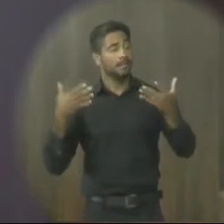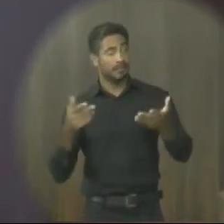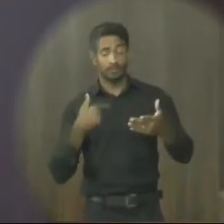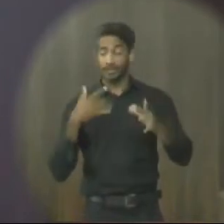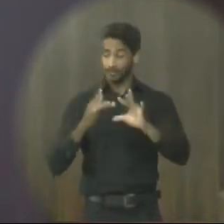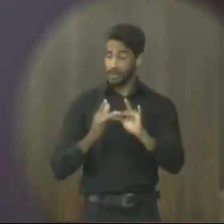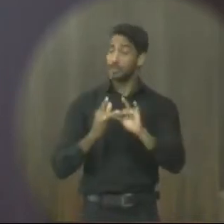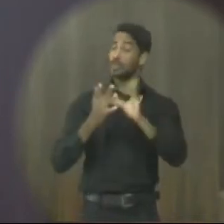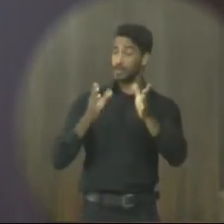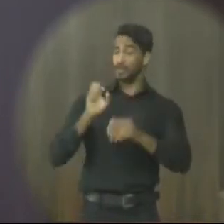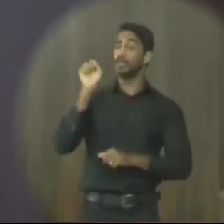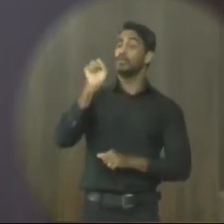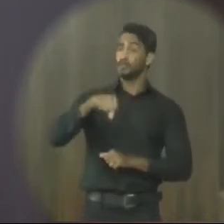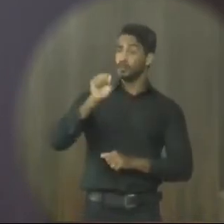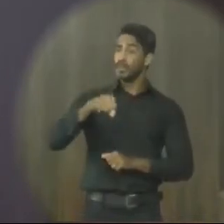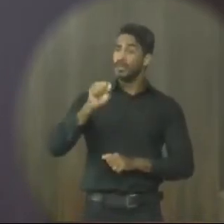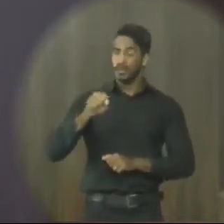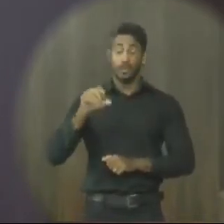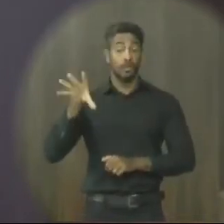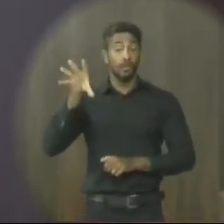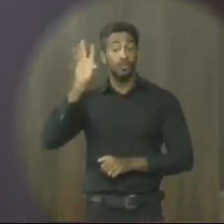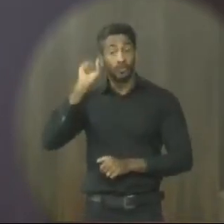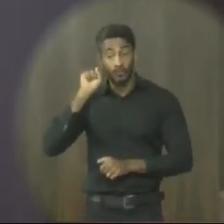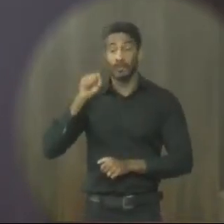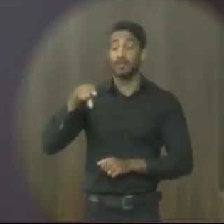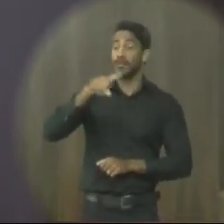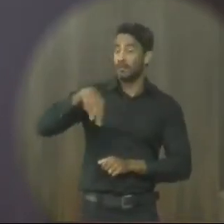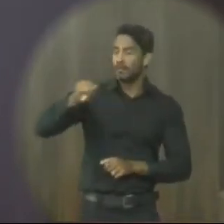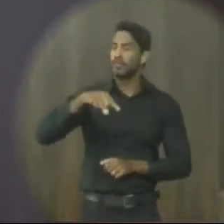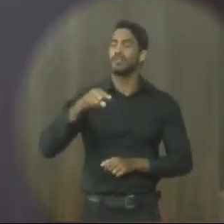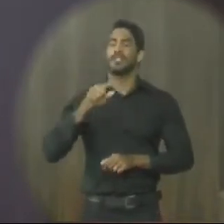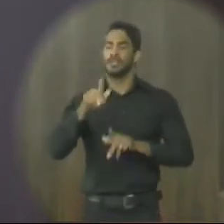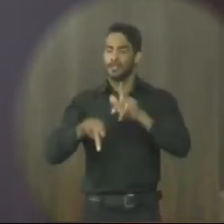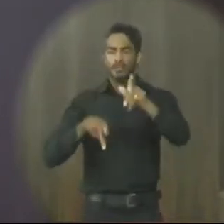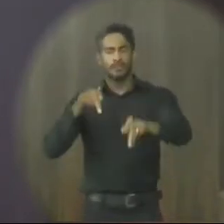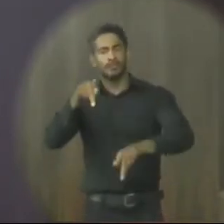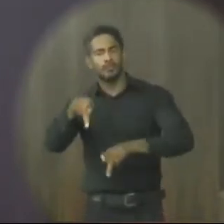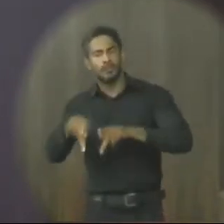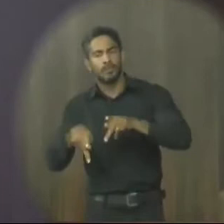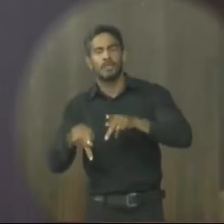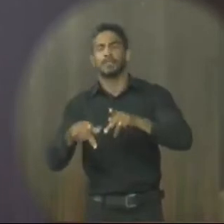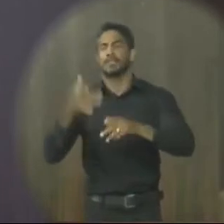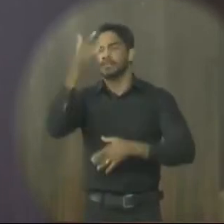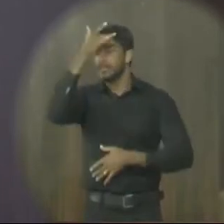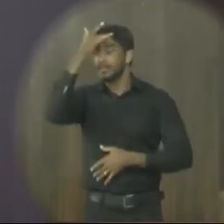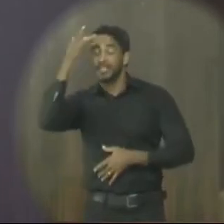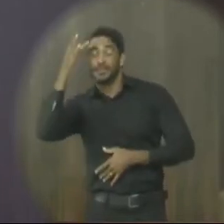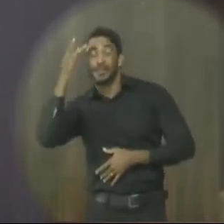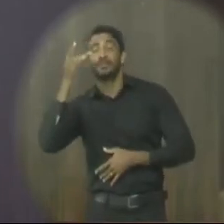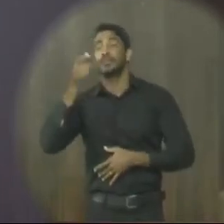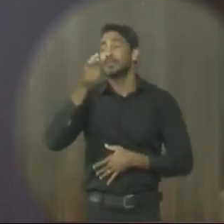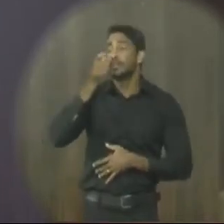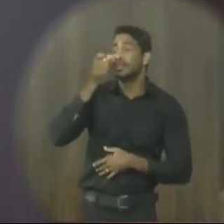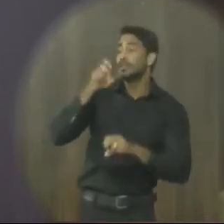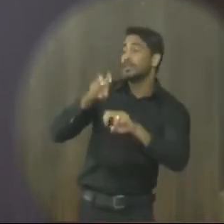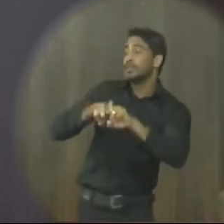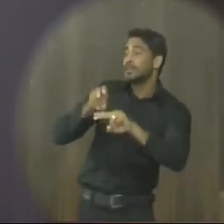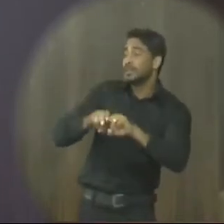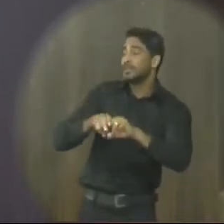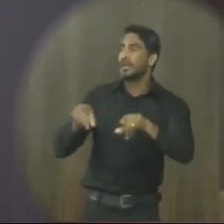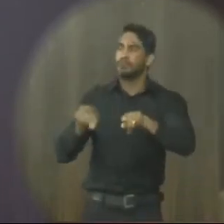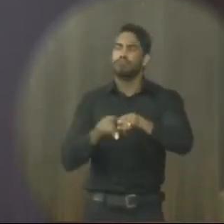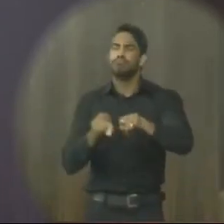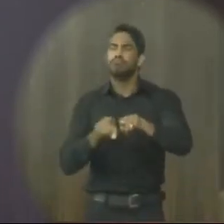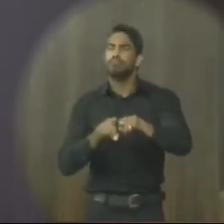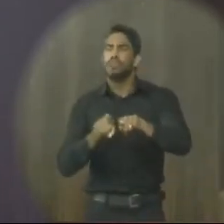à disposição, sim, de ouvir a população, o pessoal que está lá sentado, e